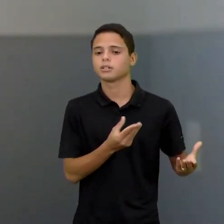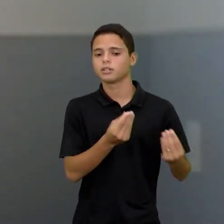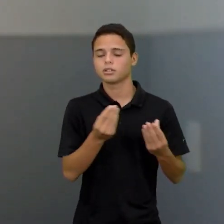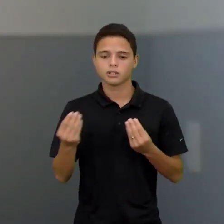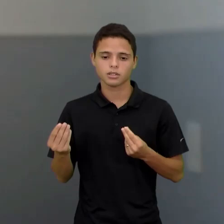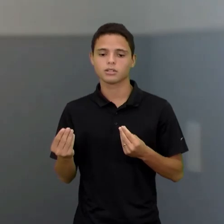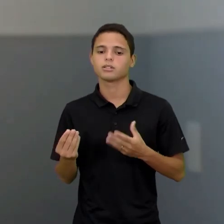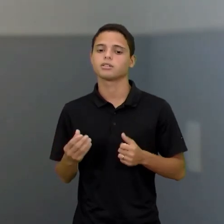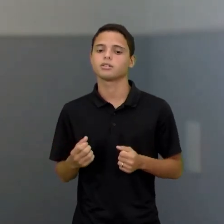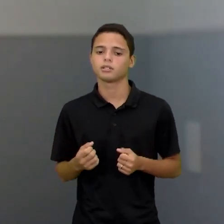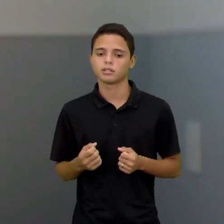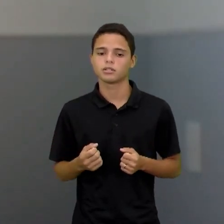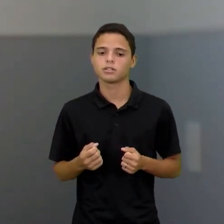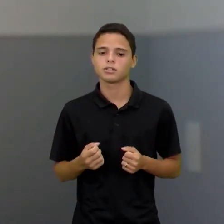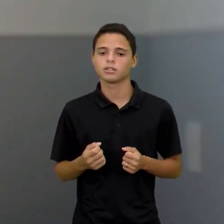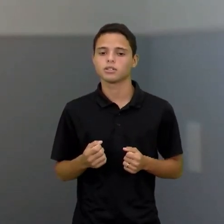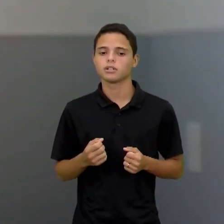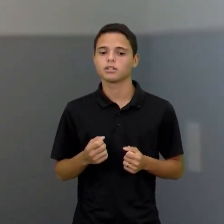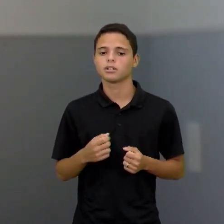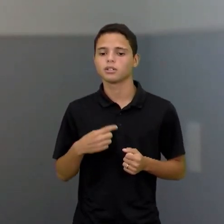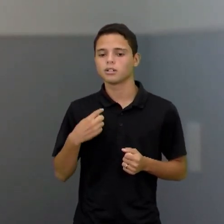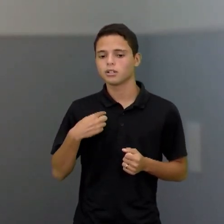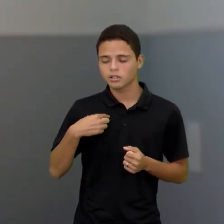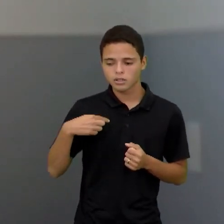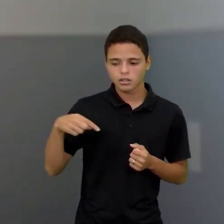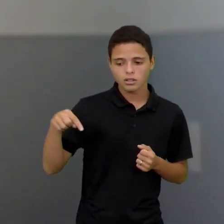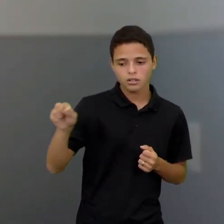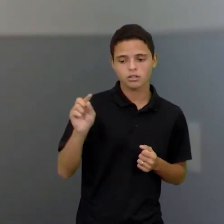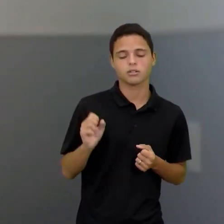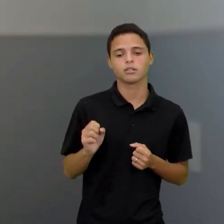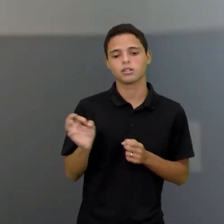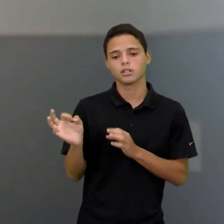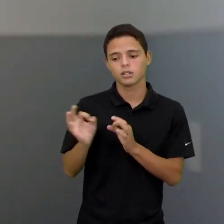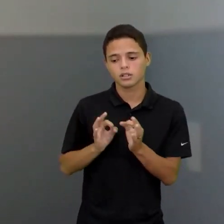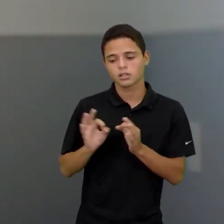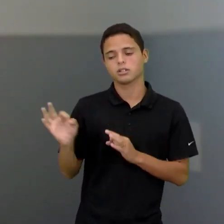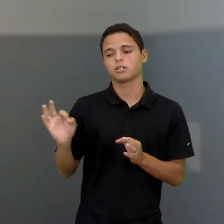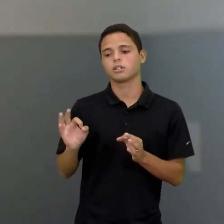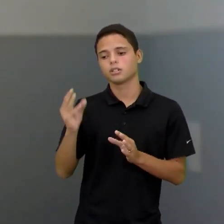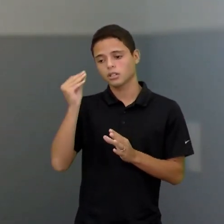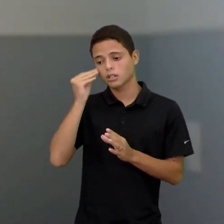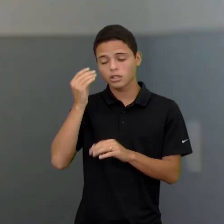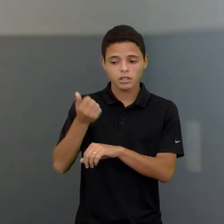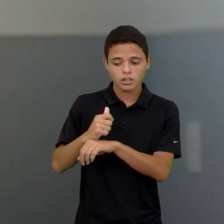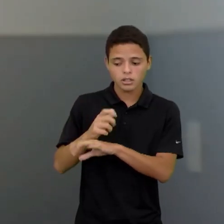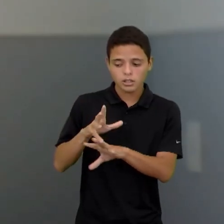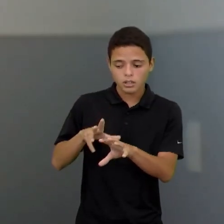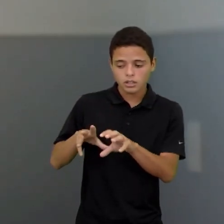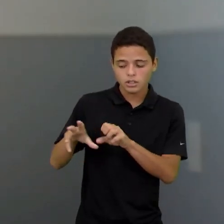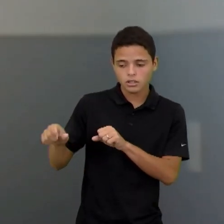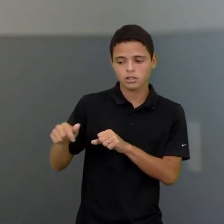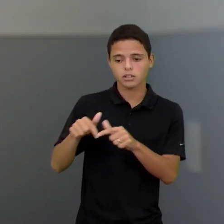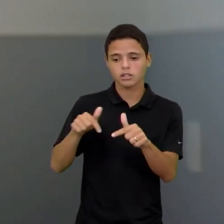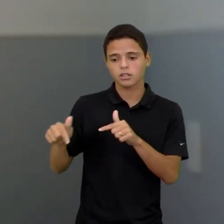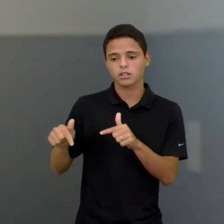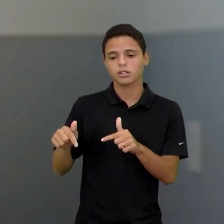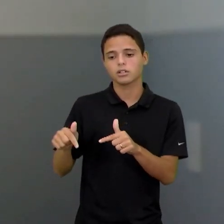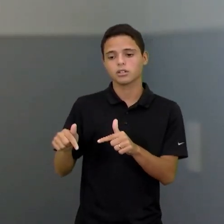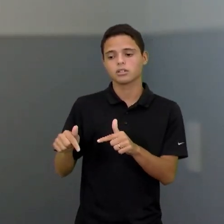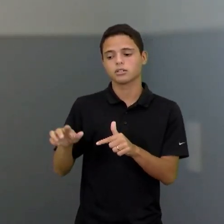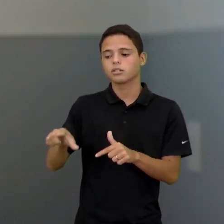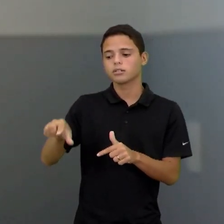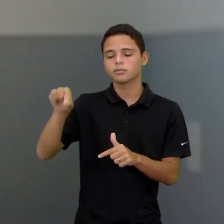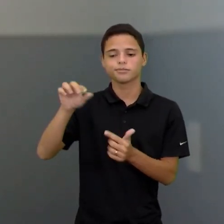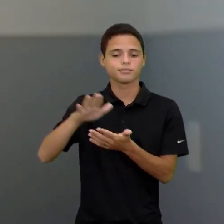vezes fui em programas de seleção de estágio não selecionado porque,